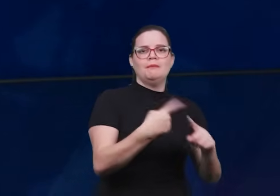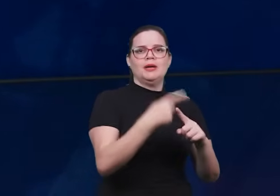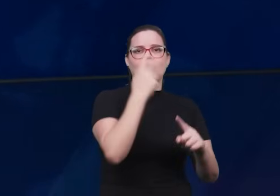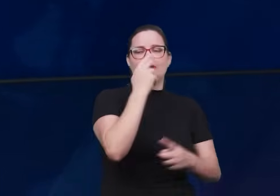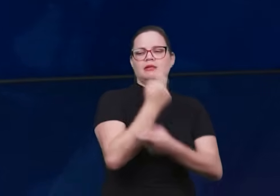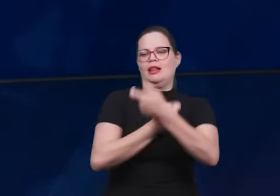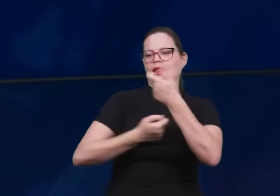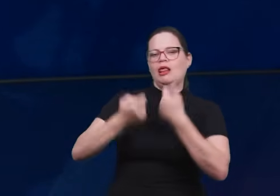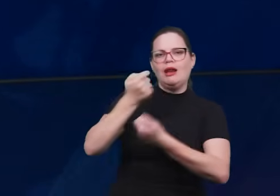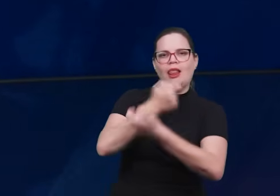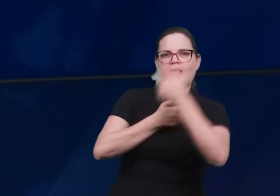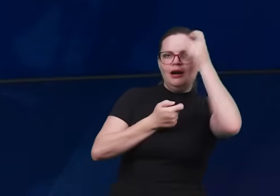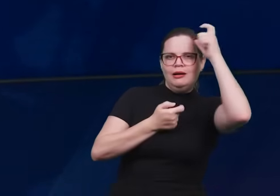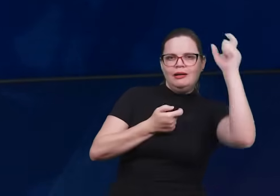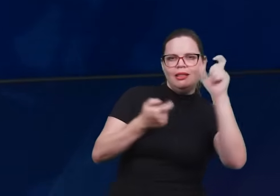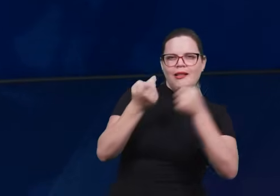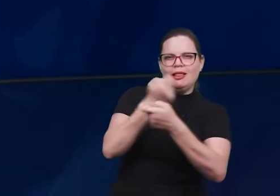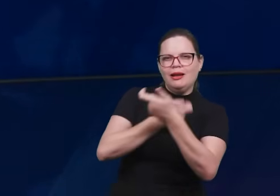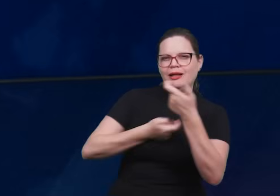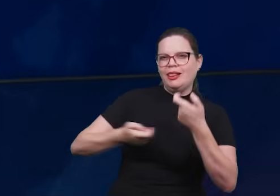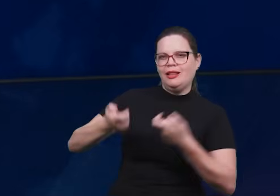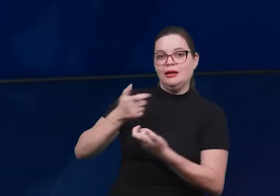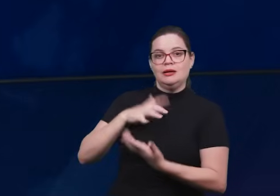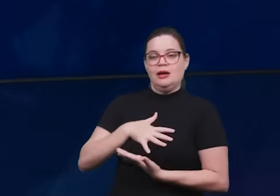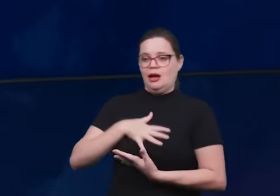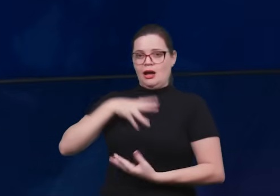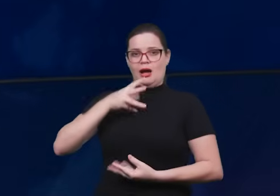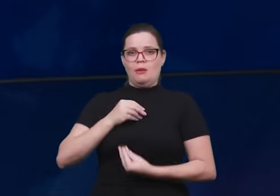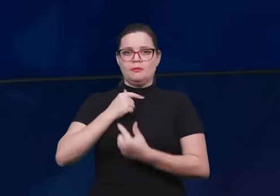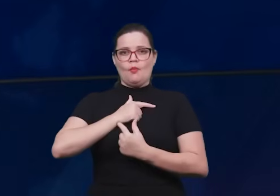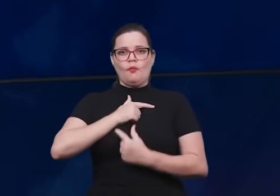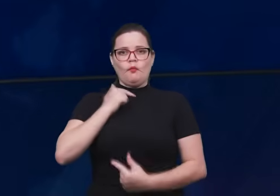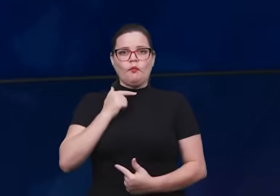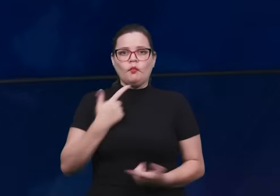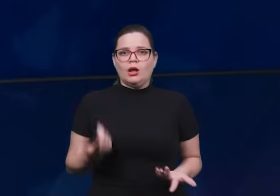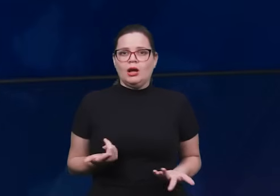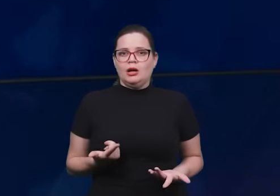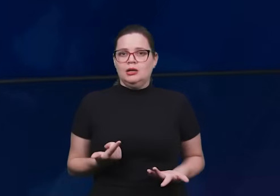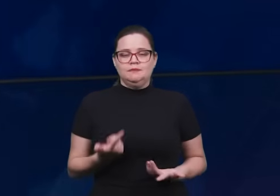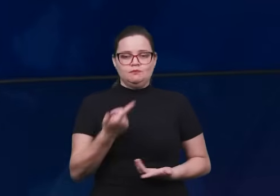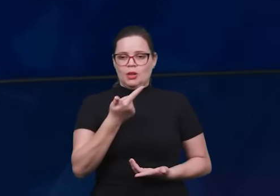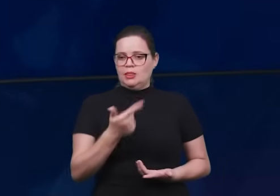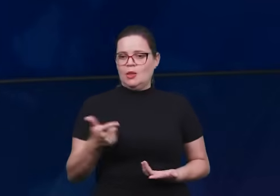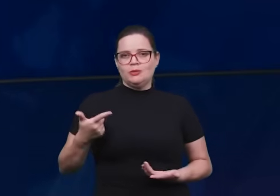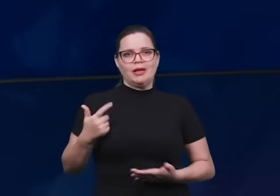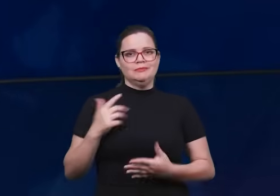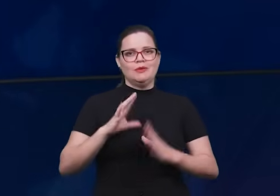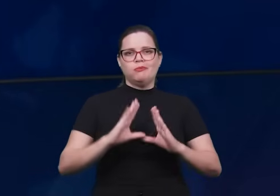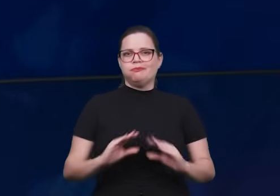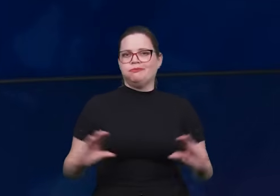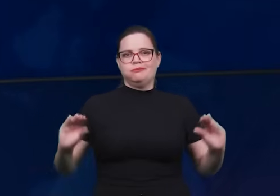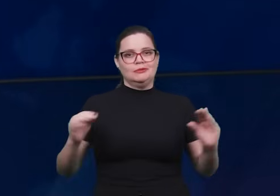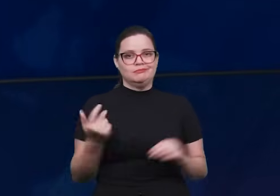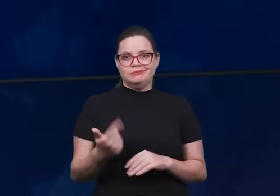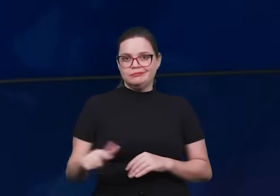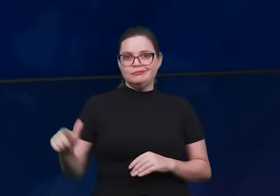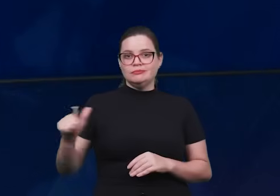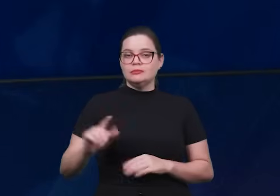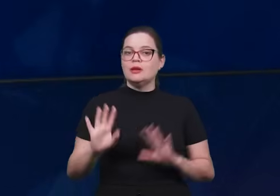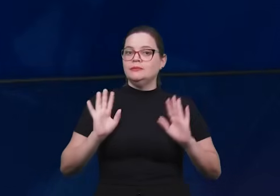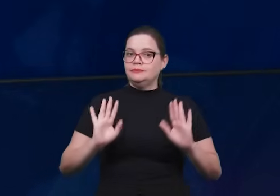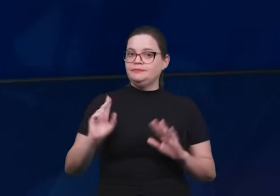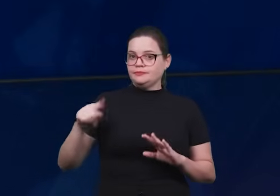de ilusões passageiras que não alimentam a alma. Somos recomendados pela palavra de Deus a